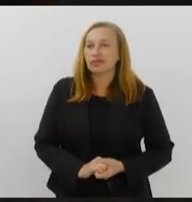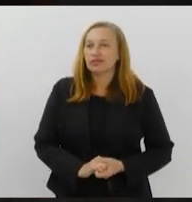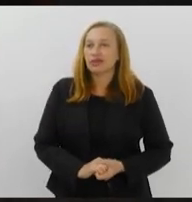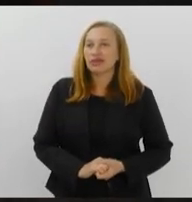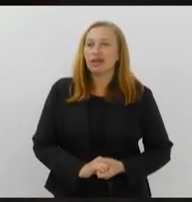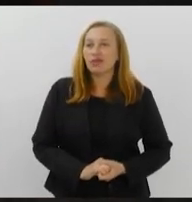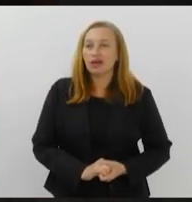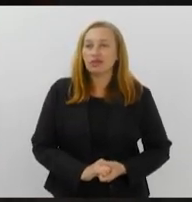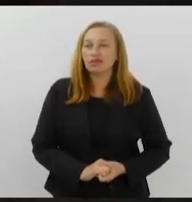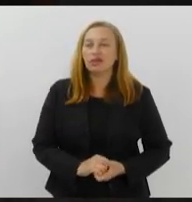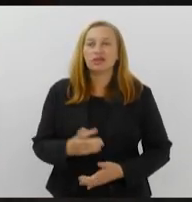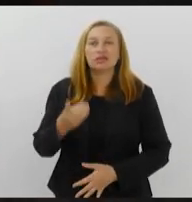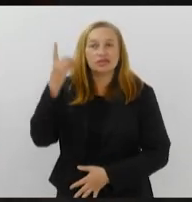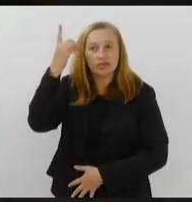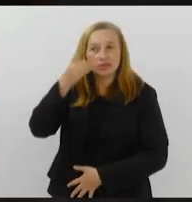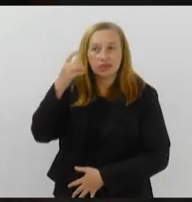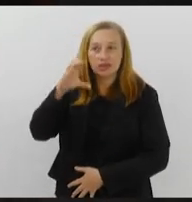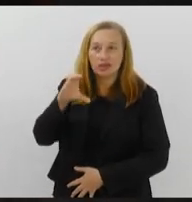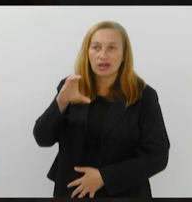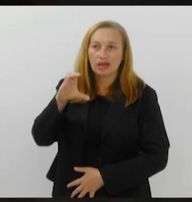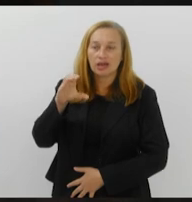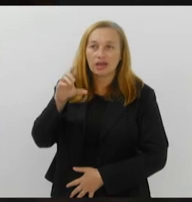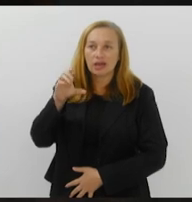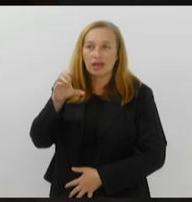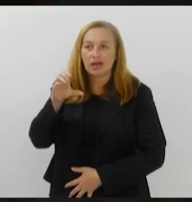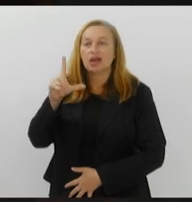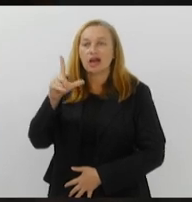deputado Cláudio Caiado,